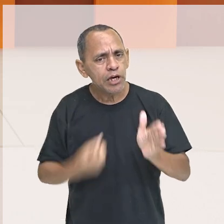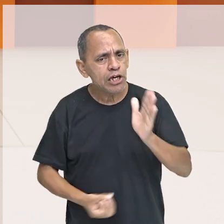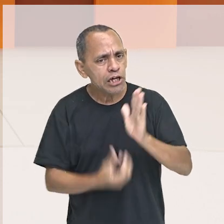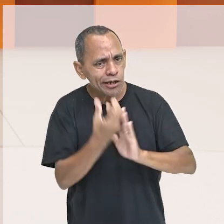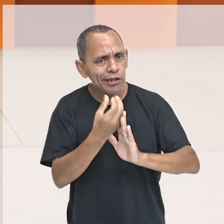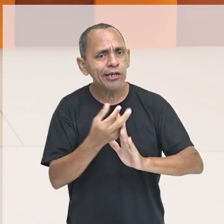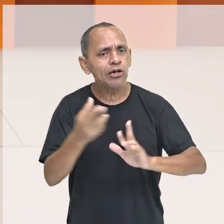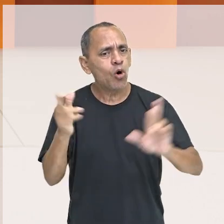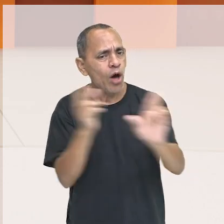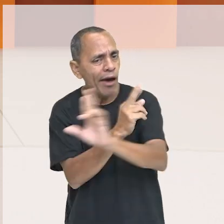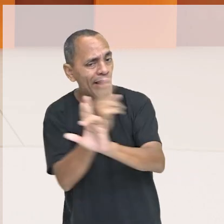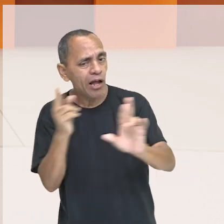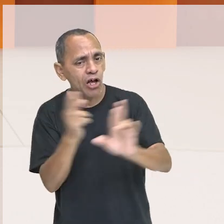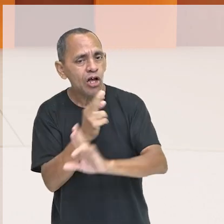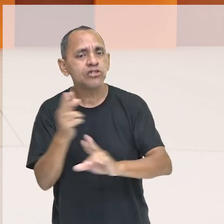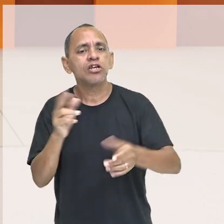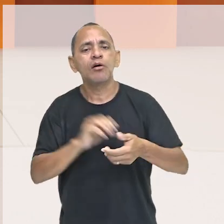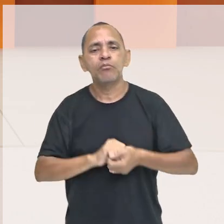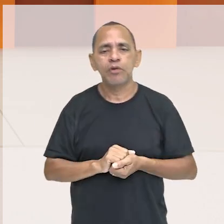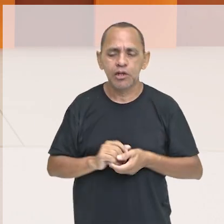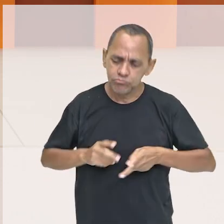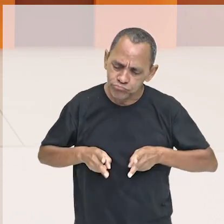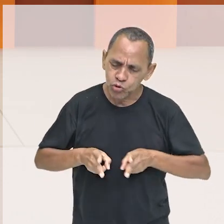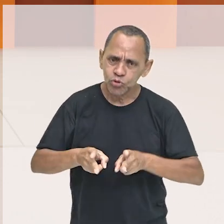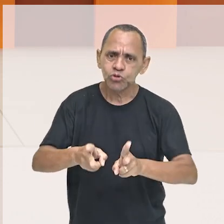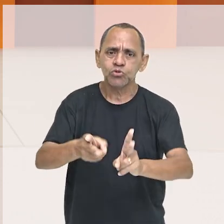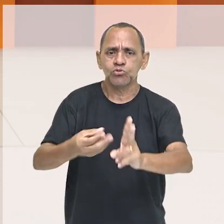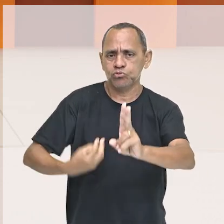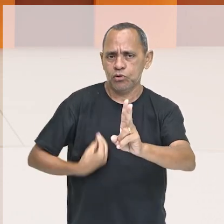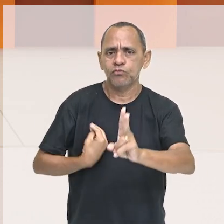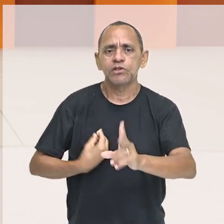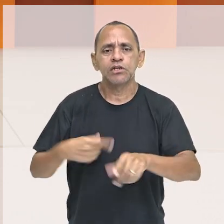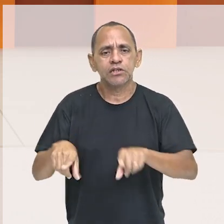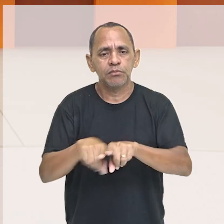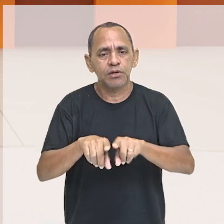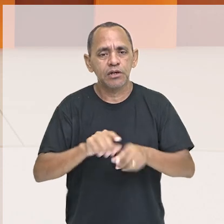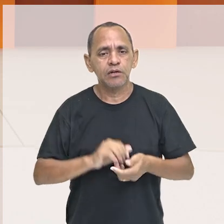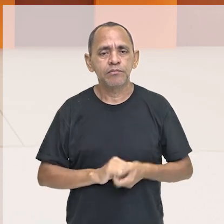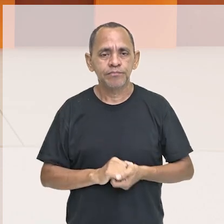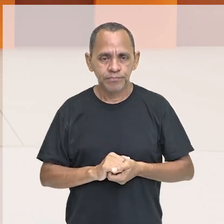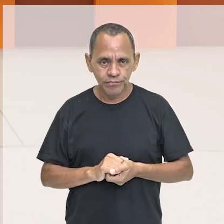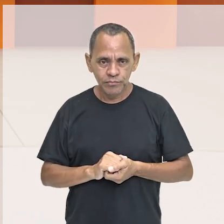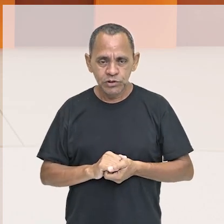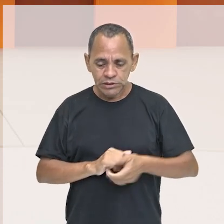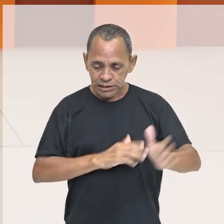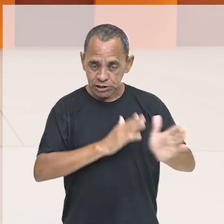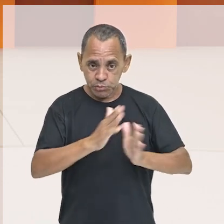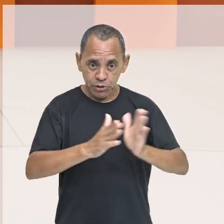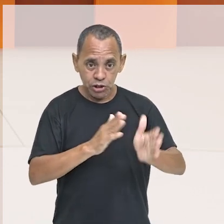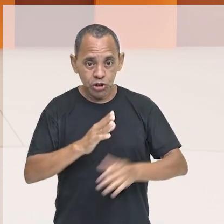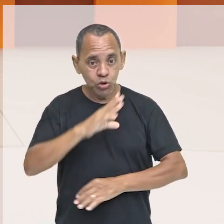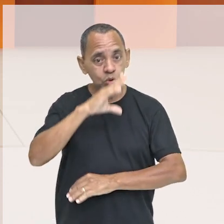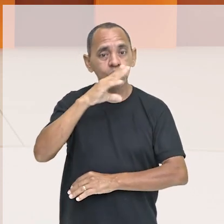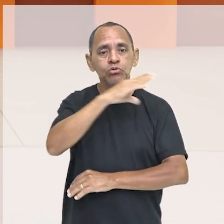e permanentes, como, por exemplo, aí na questão da infância, da família, né? Muito bem.